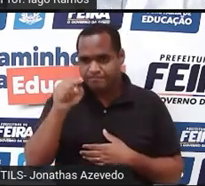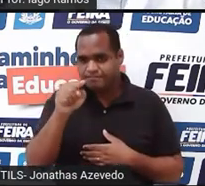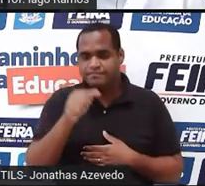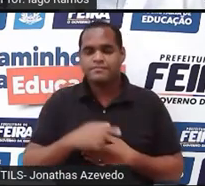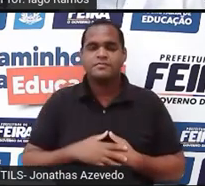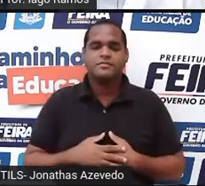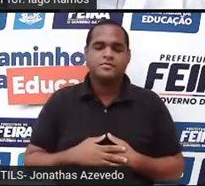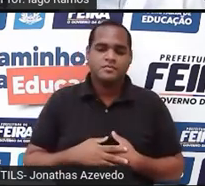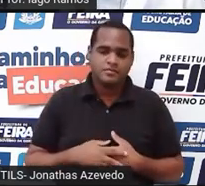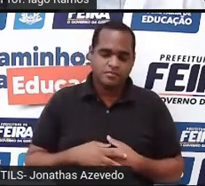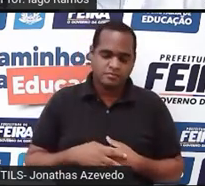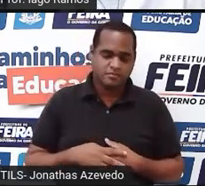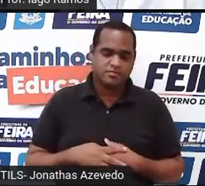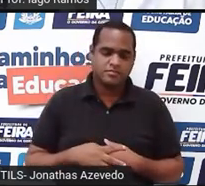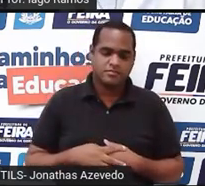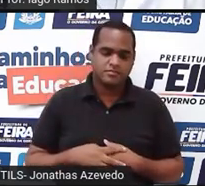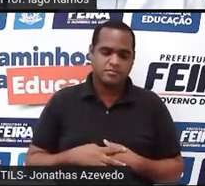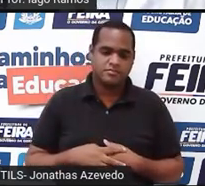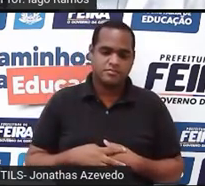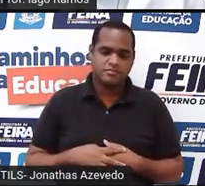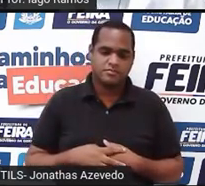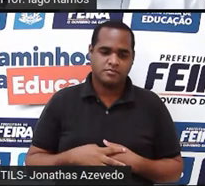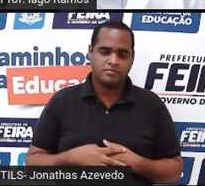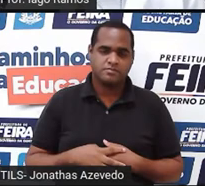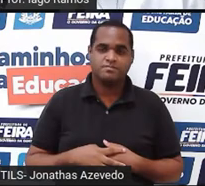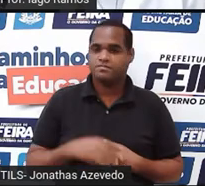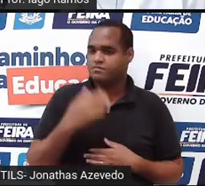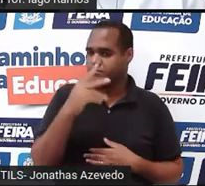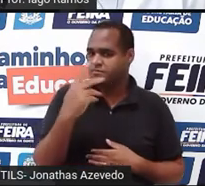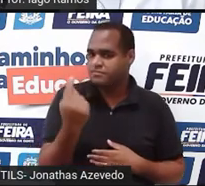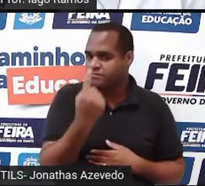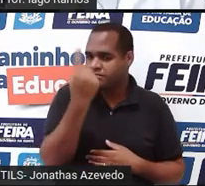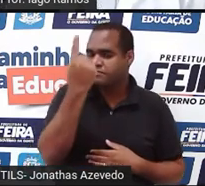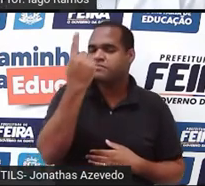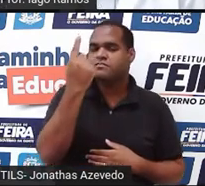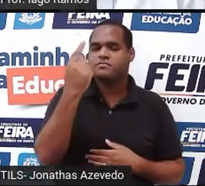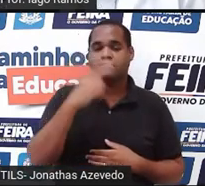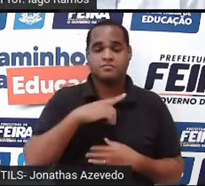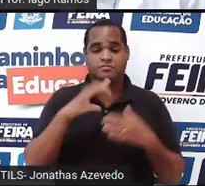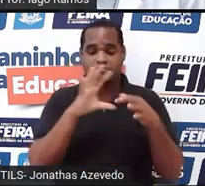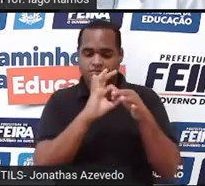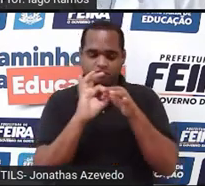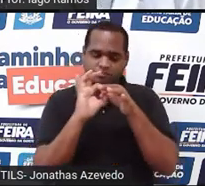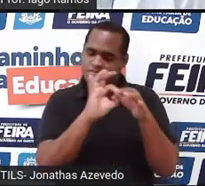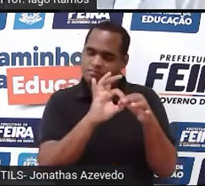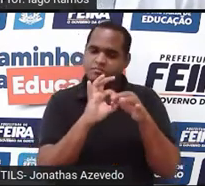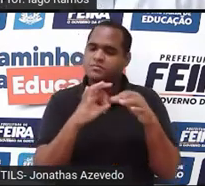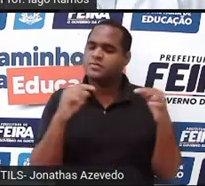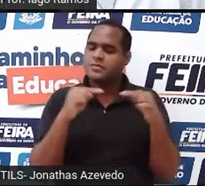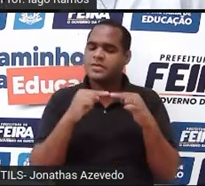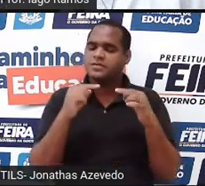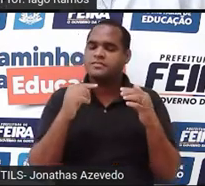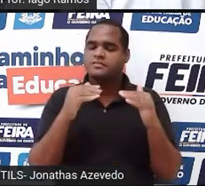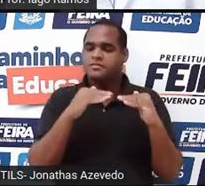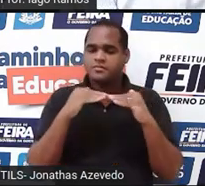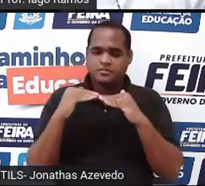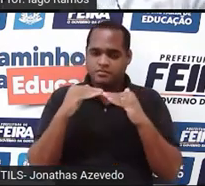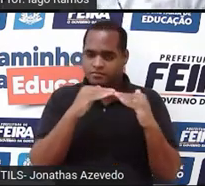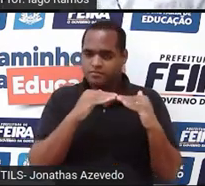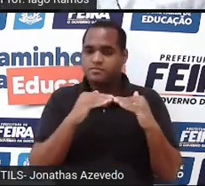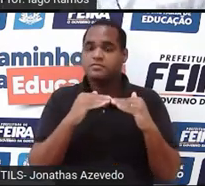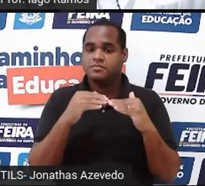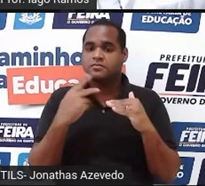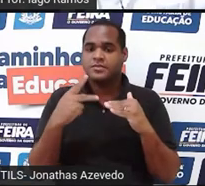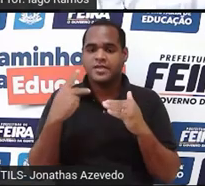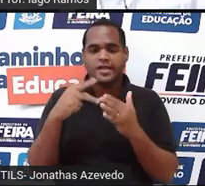eu quero que você pense se a sua altura se relaciona de maneira proporcional ao